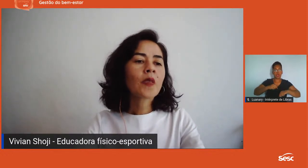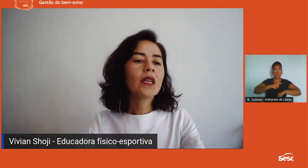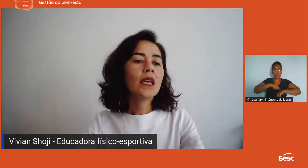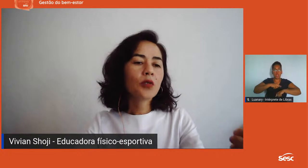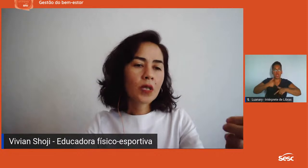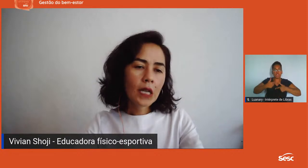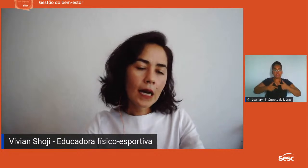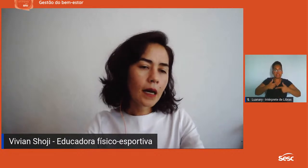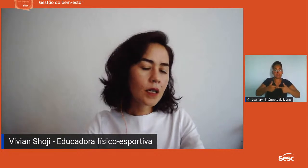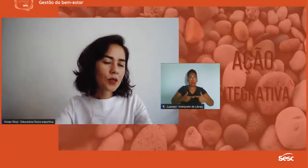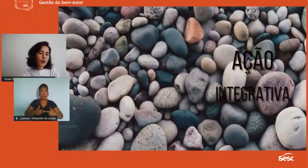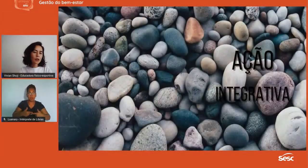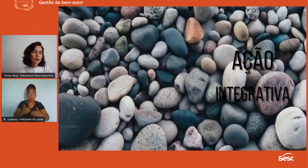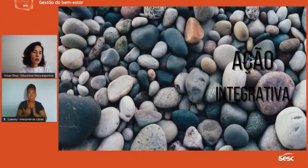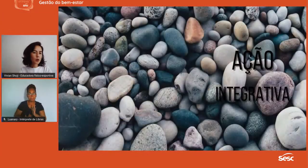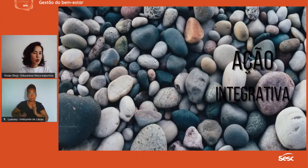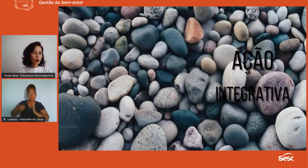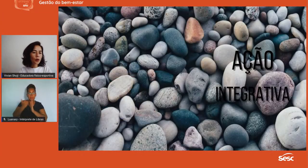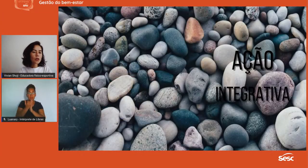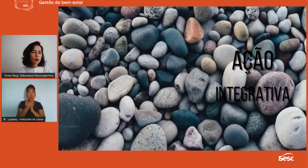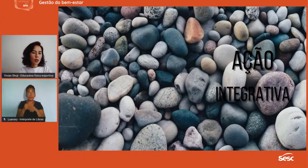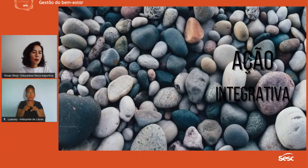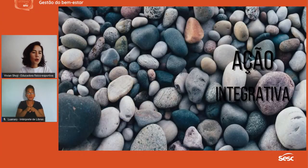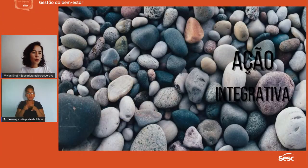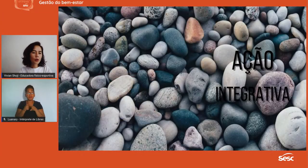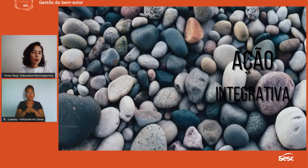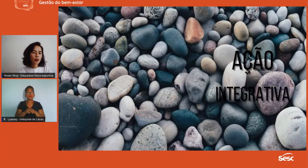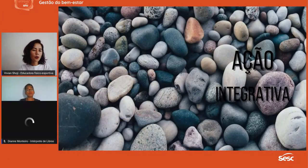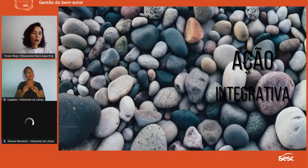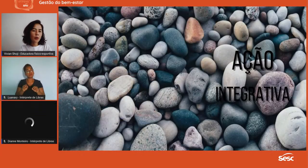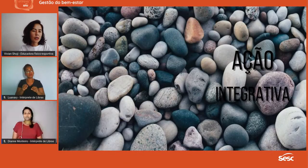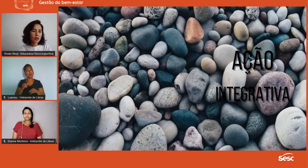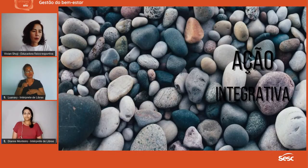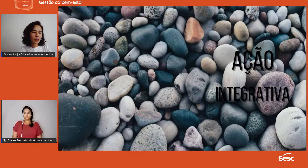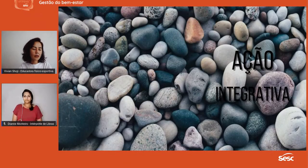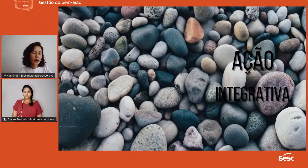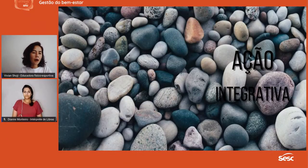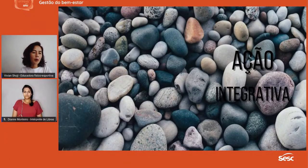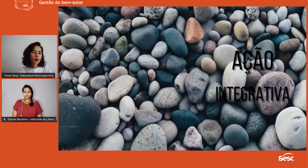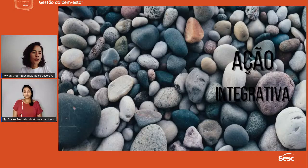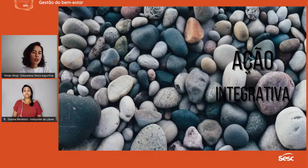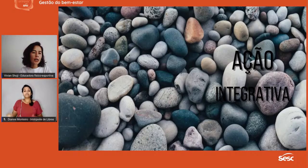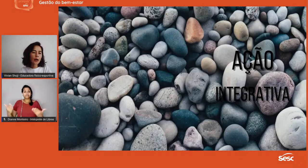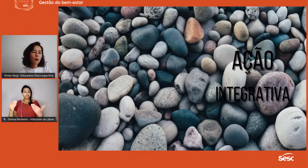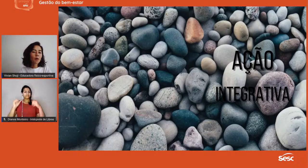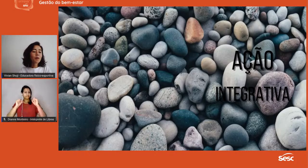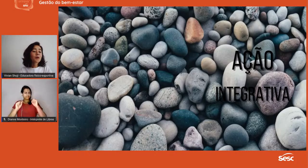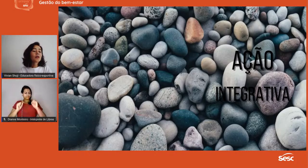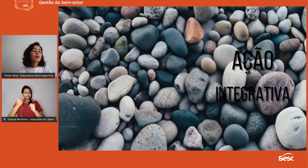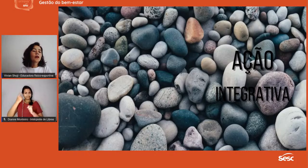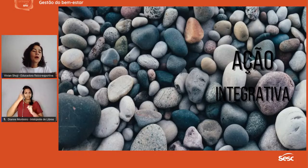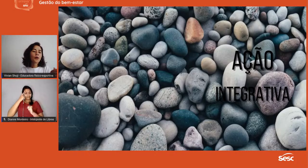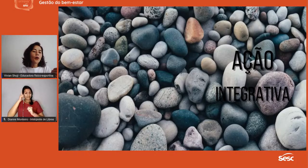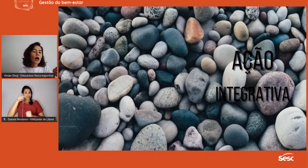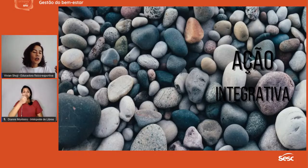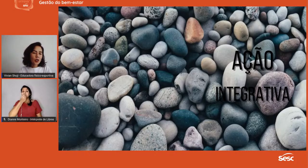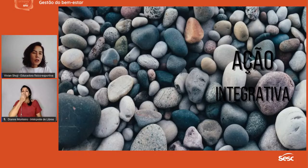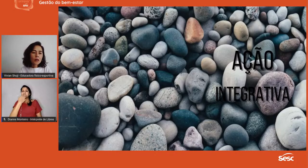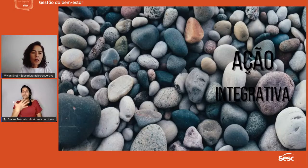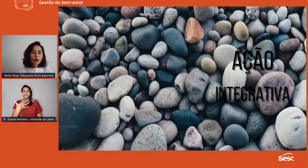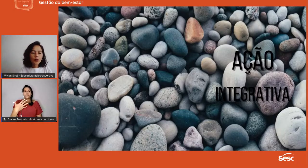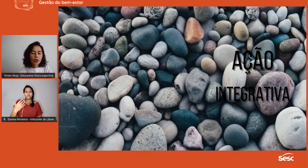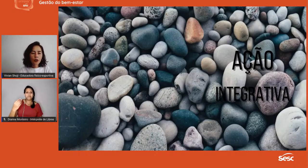-estar e auxiliar as finanças das pessoas também pode contribuir com o bem-estar mental, emocional. Então,